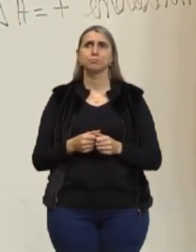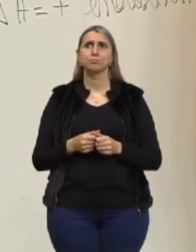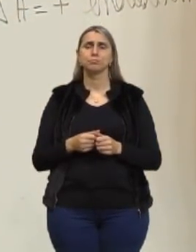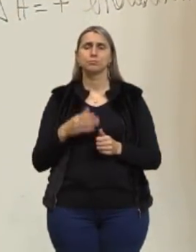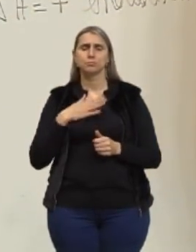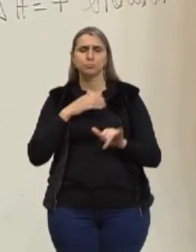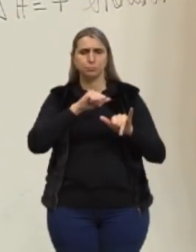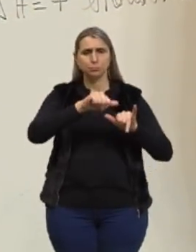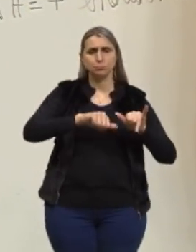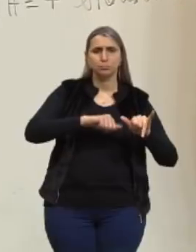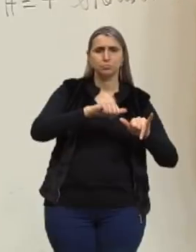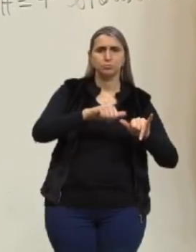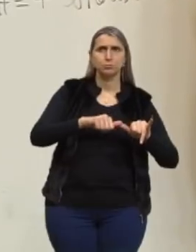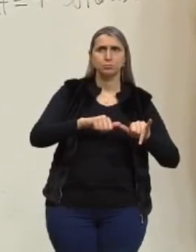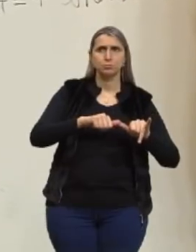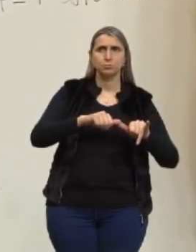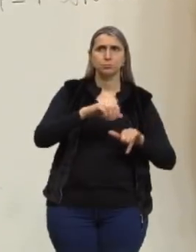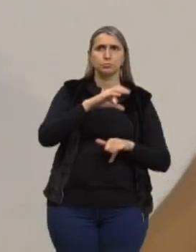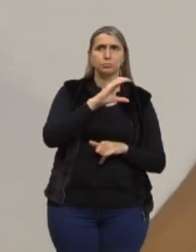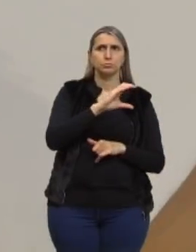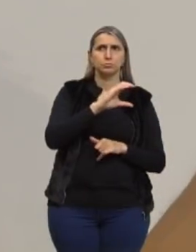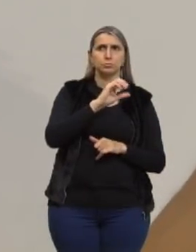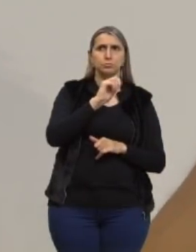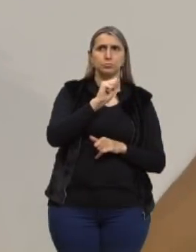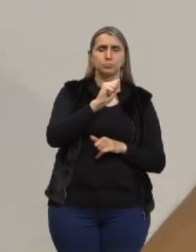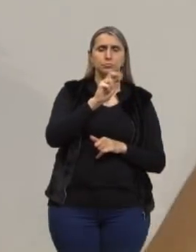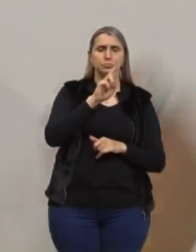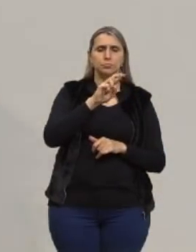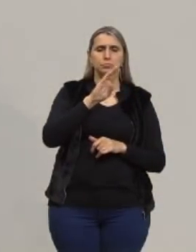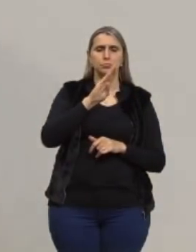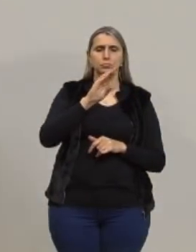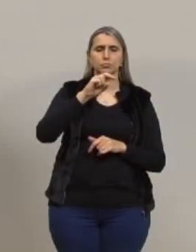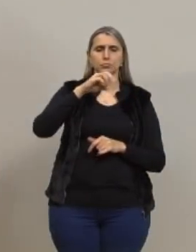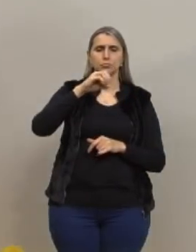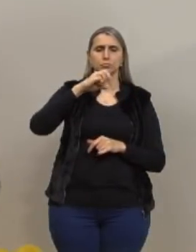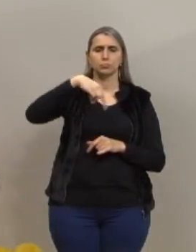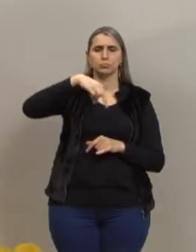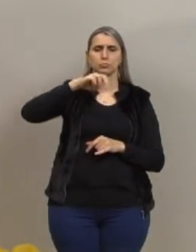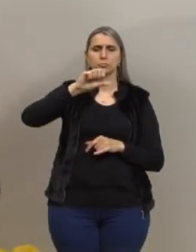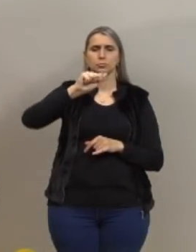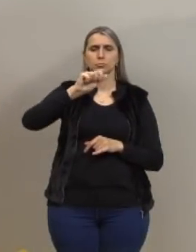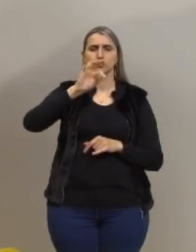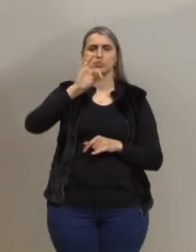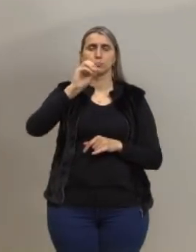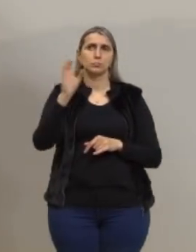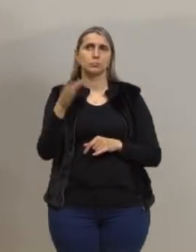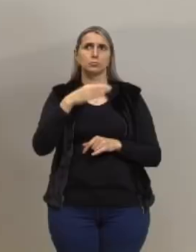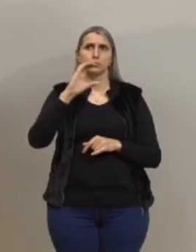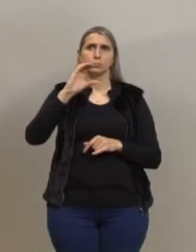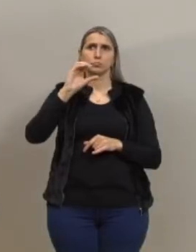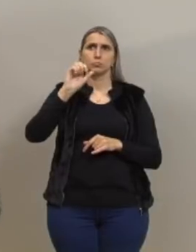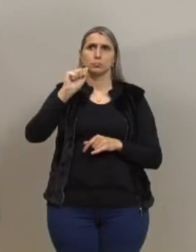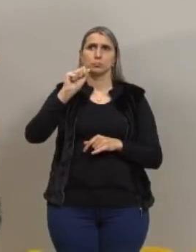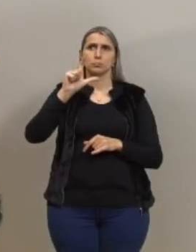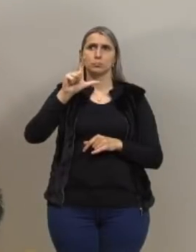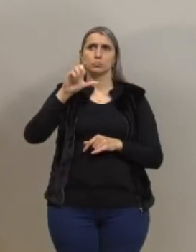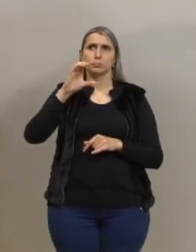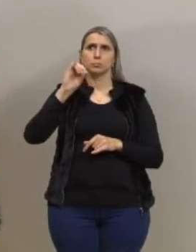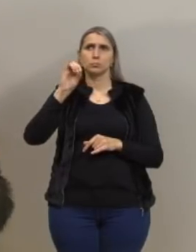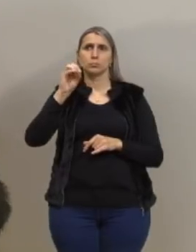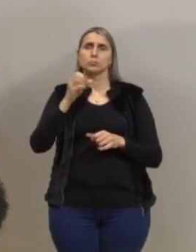é o meu carbonato de cálcio no estado sólido se decompondo